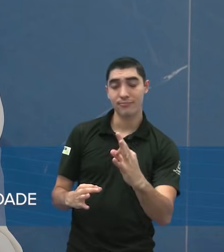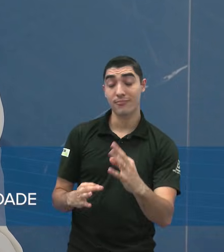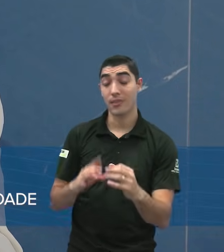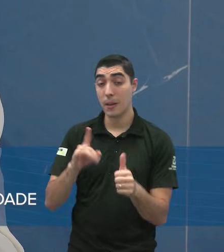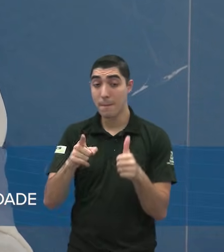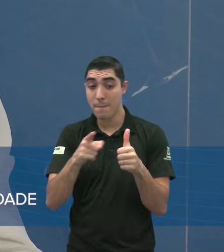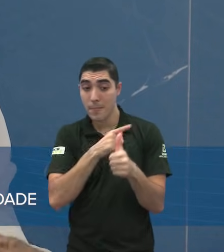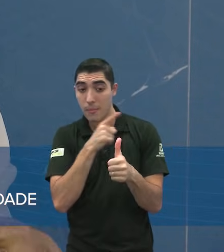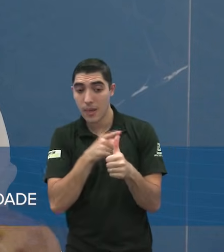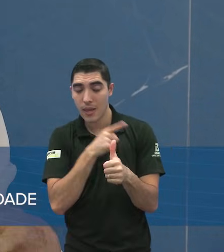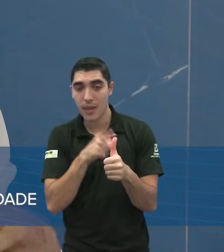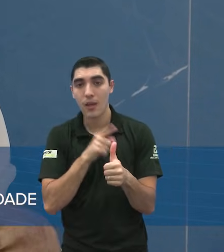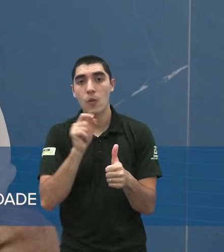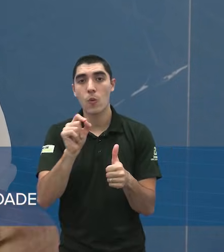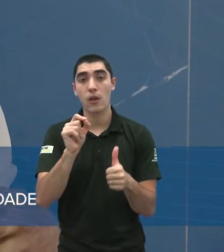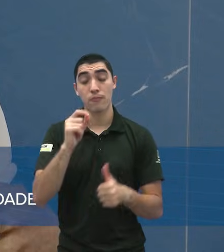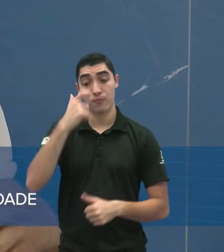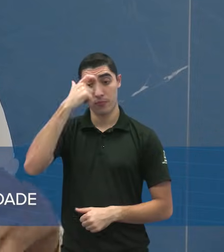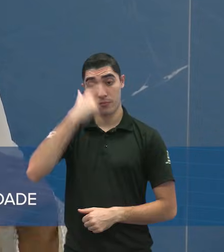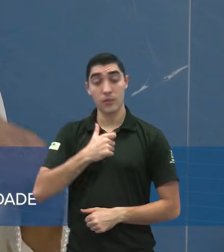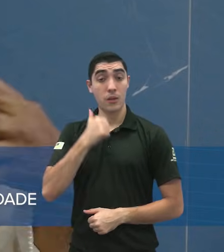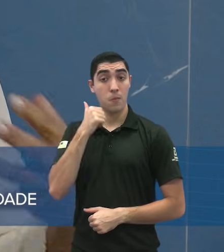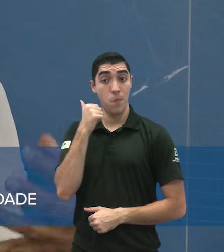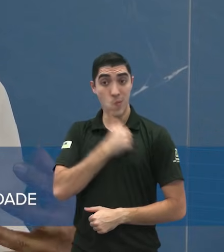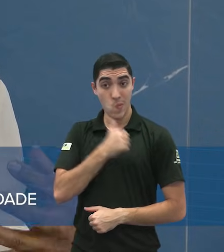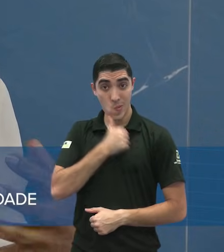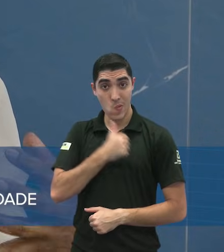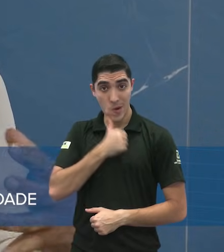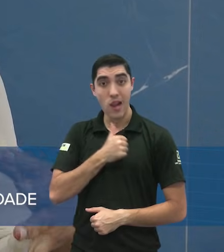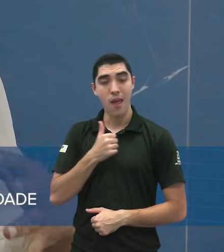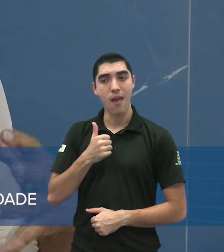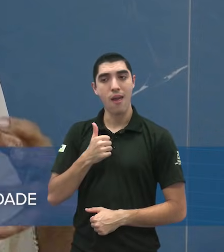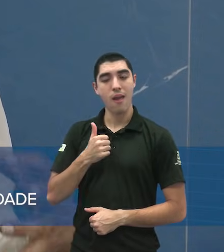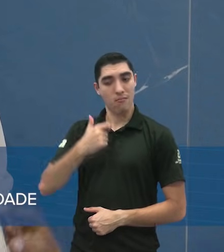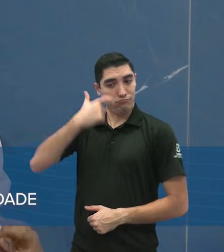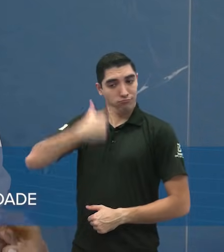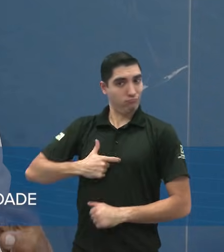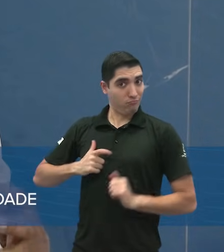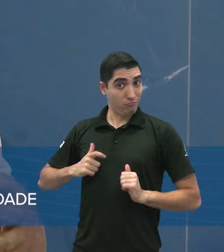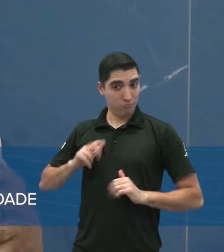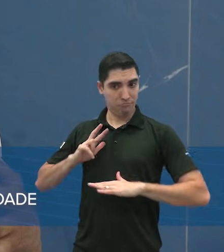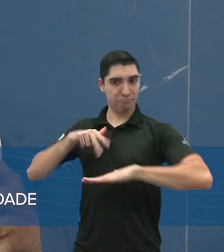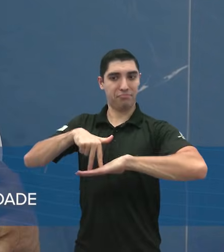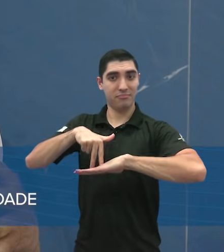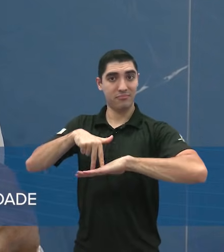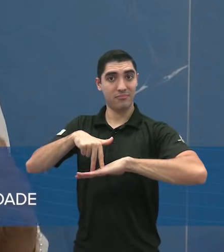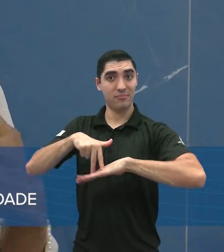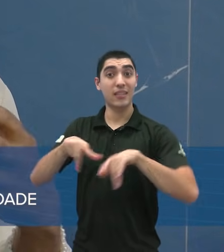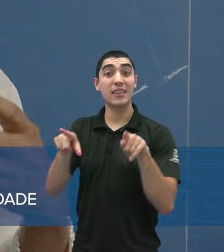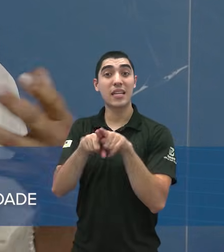é realmente ser uma mulher multitask e não ser